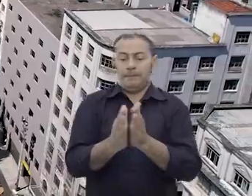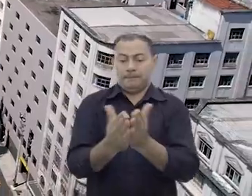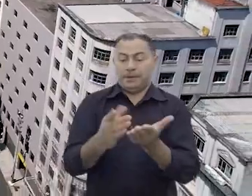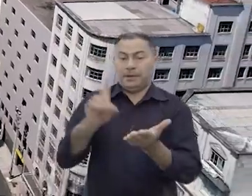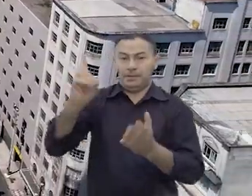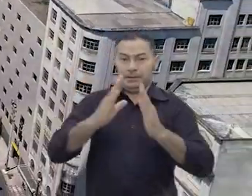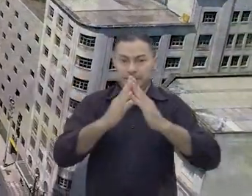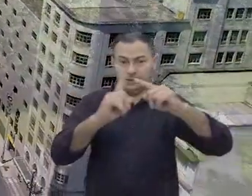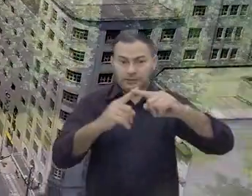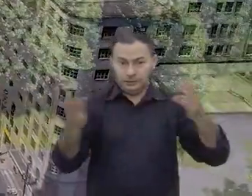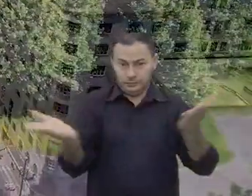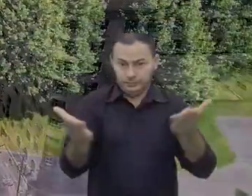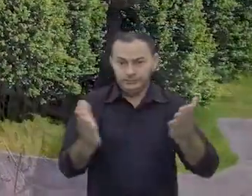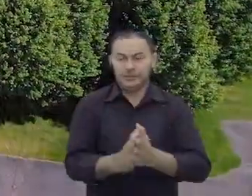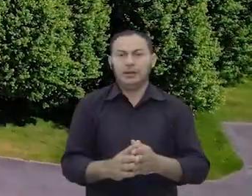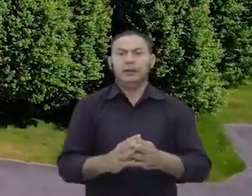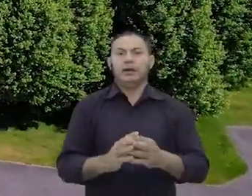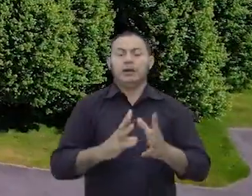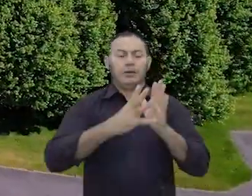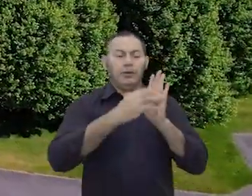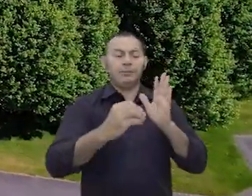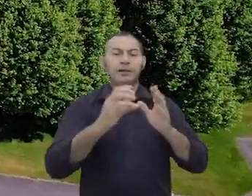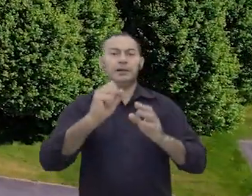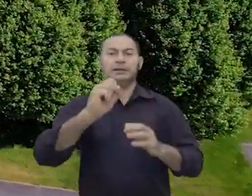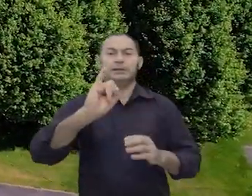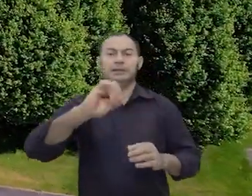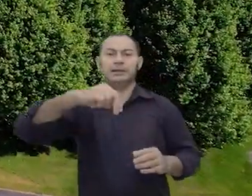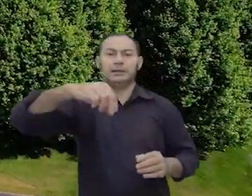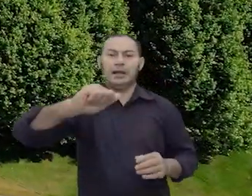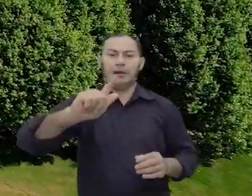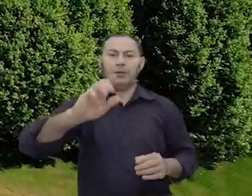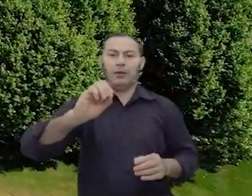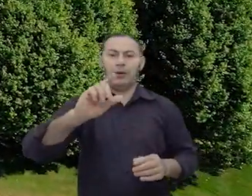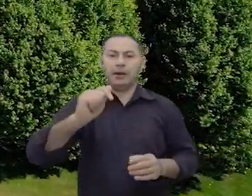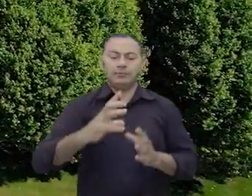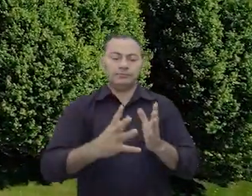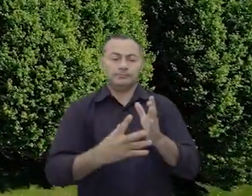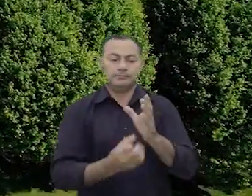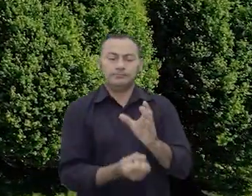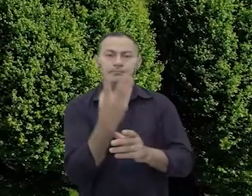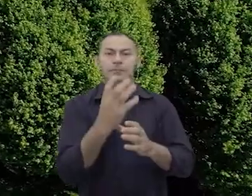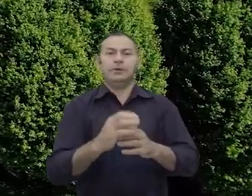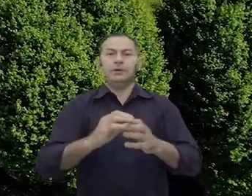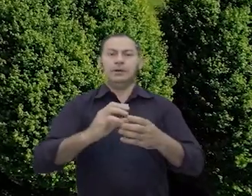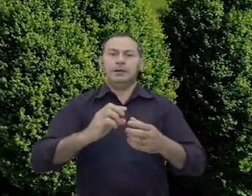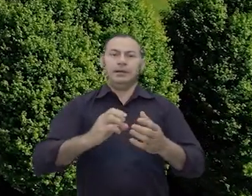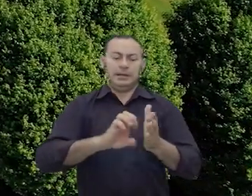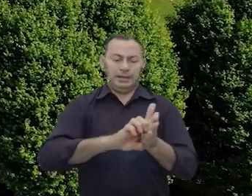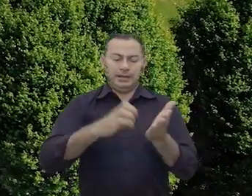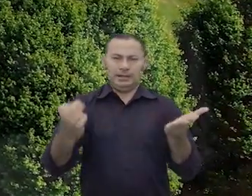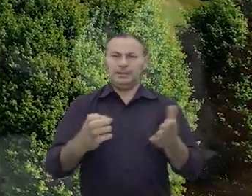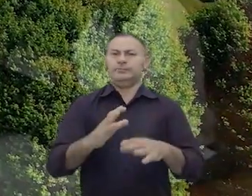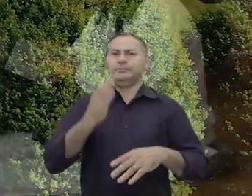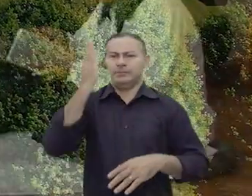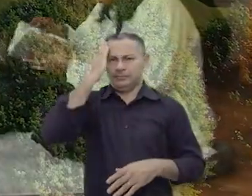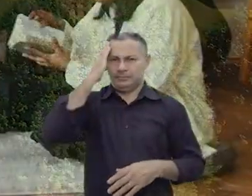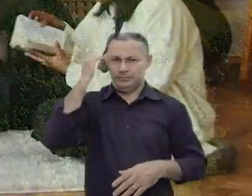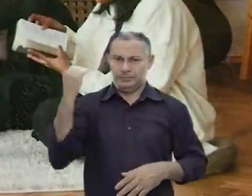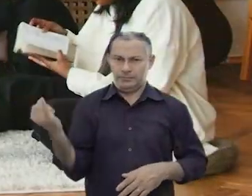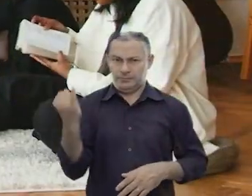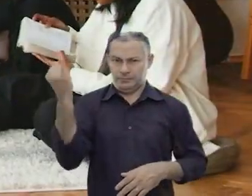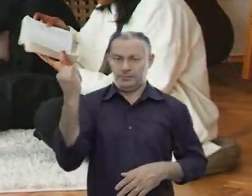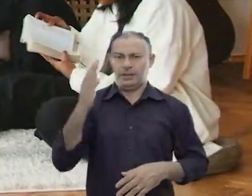ou nossa escola bíblica nas igrejas de hoje são uma cópia da sinagoga fundada por Esdras. Sabemos